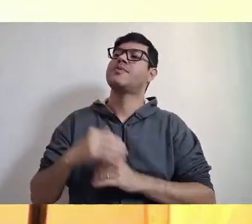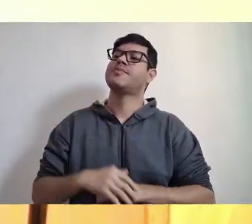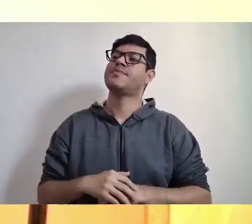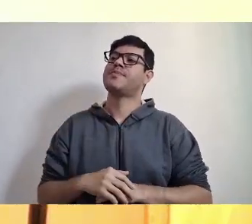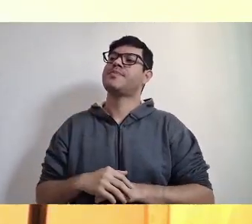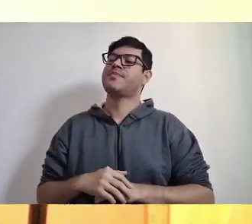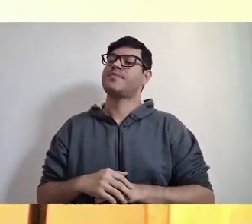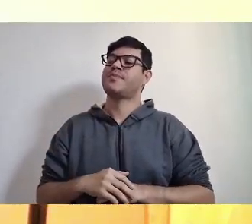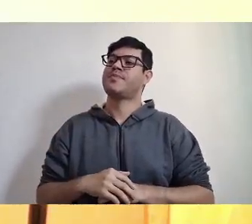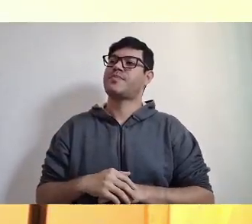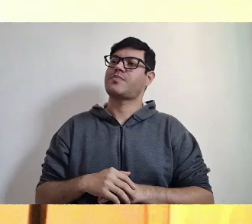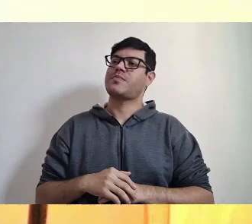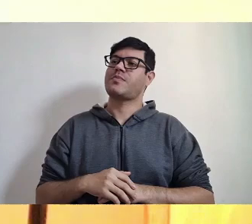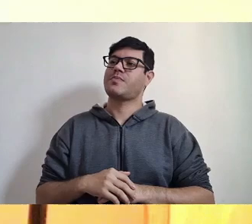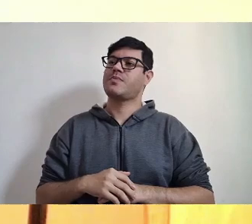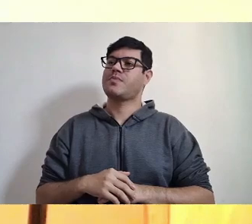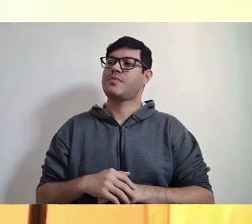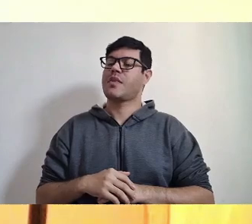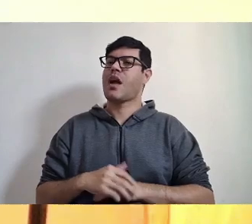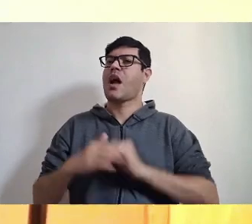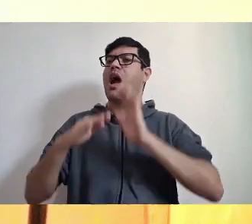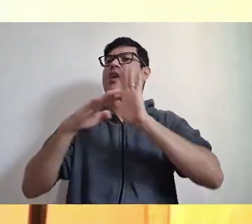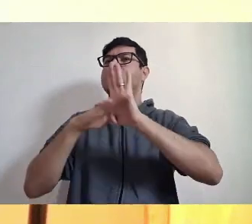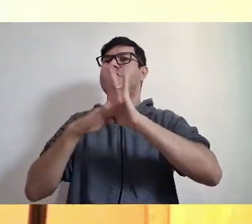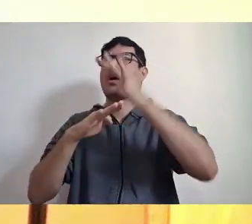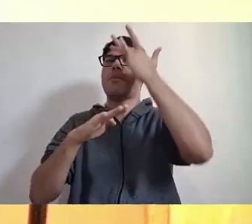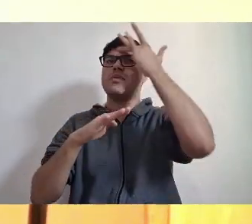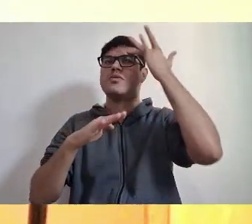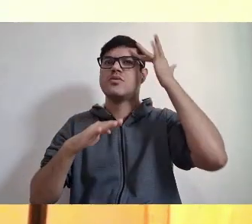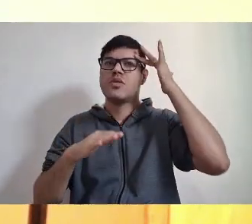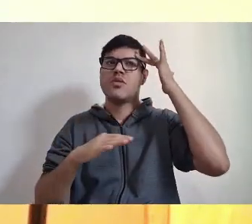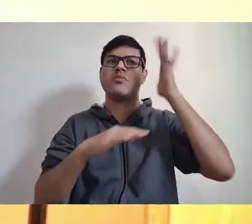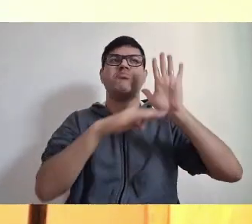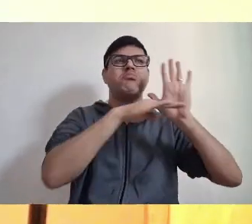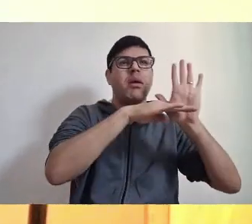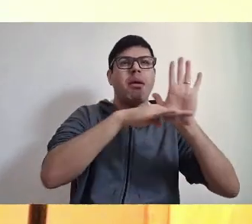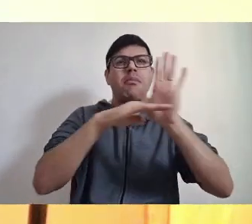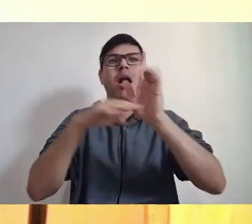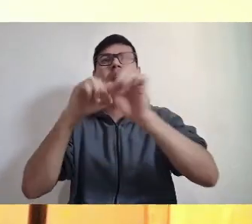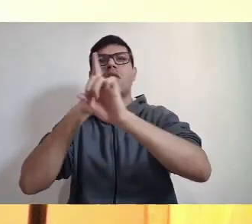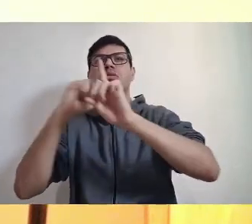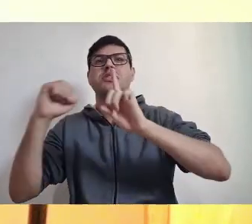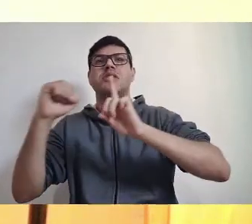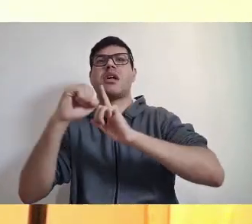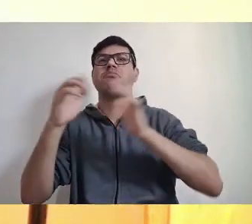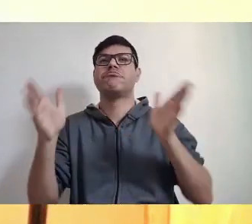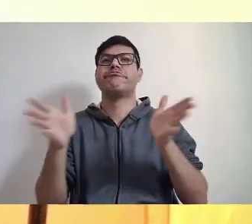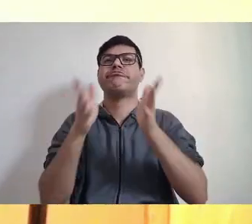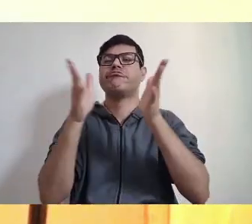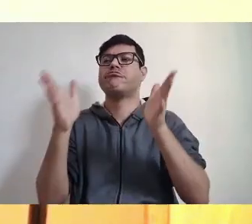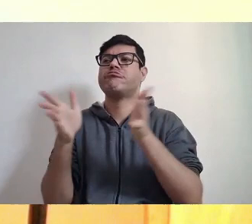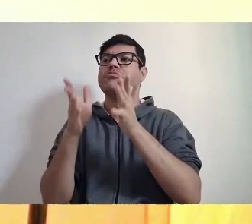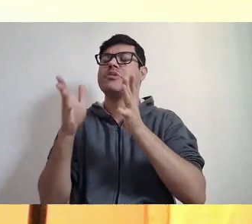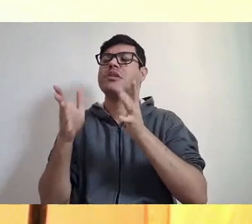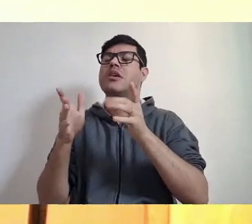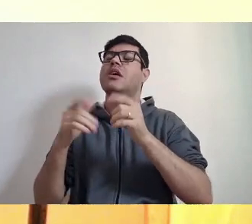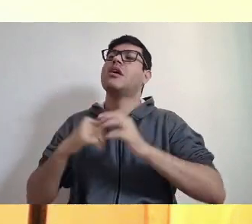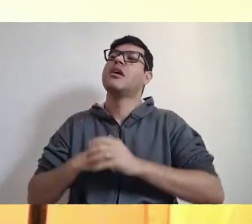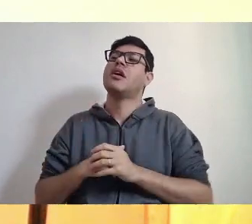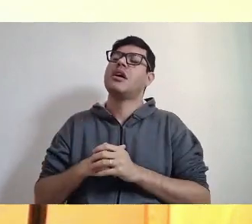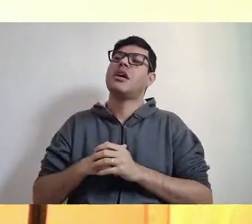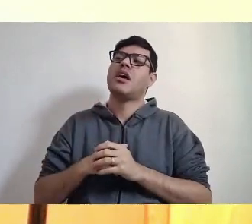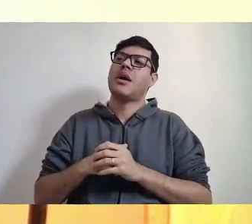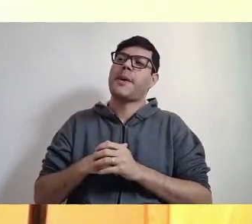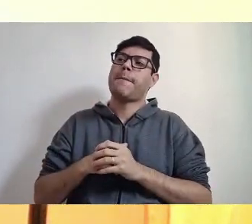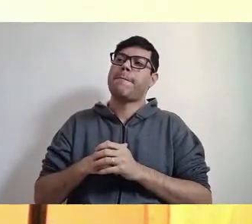de benemérita, ajudar o próximo, fazer o social, né? Que é uma coisa interessante. Você tinha que